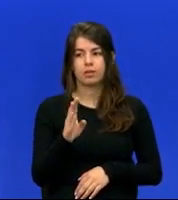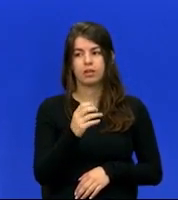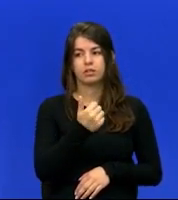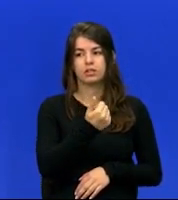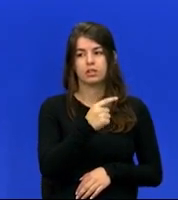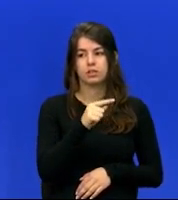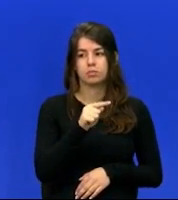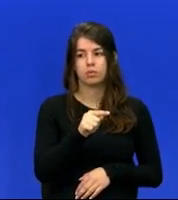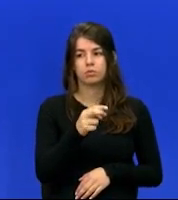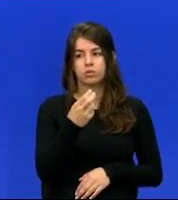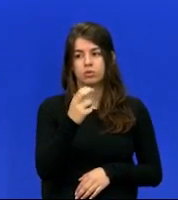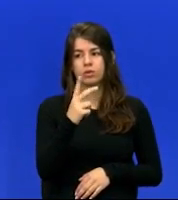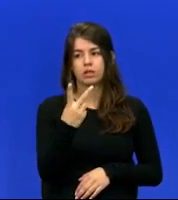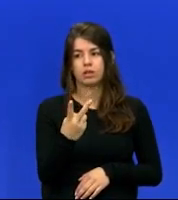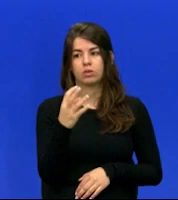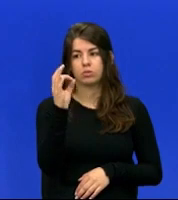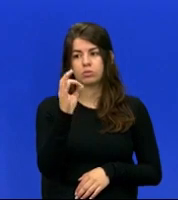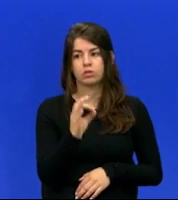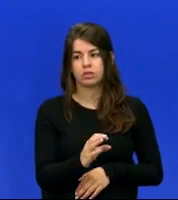5,48%. Alternativa B,